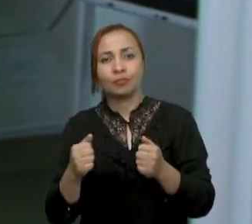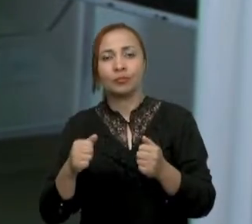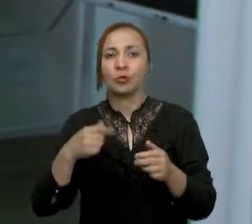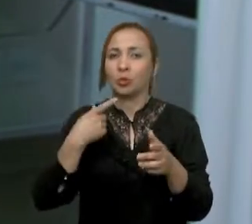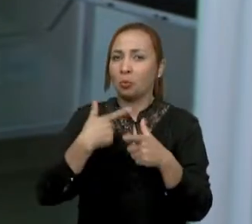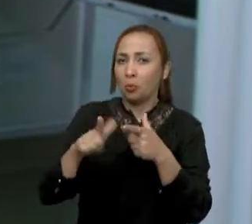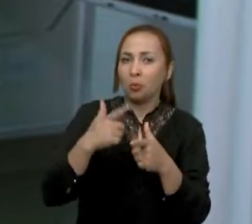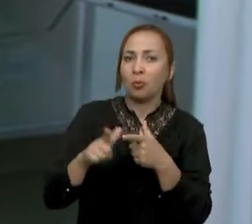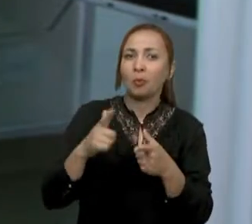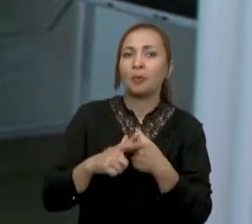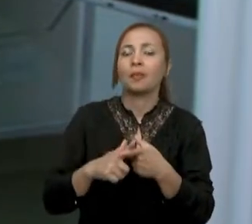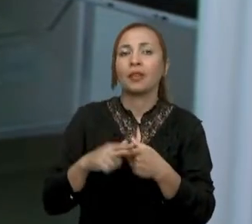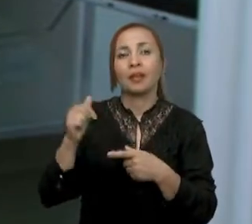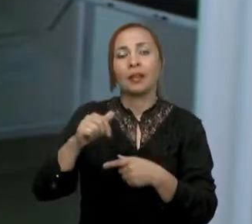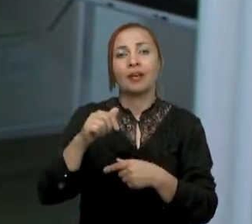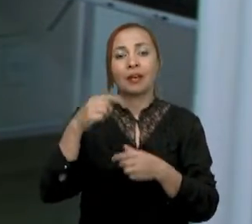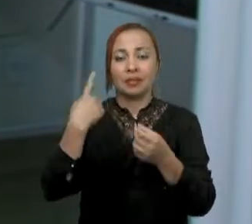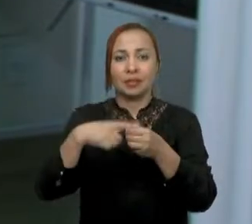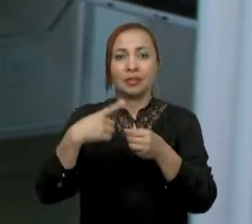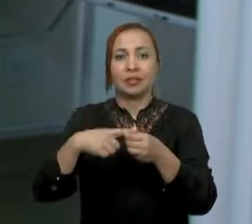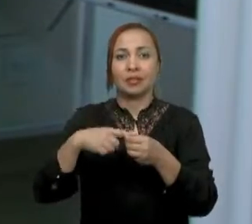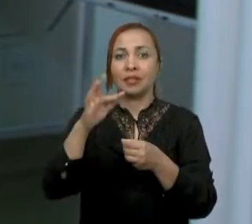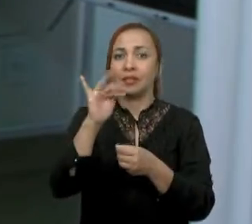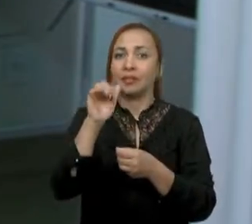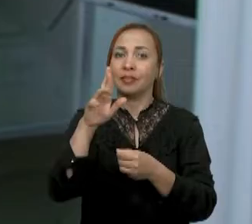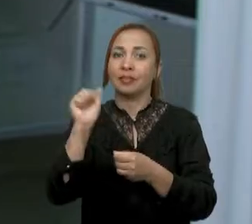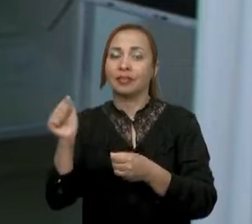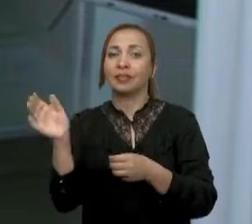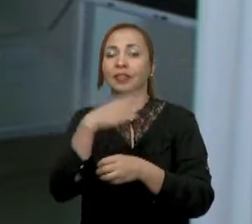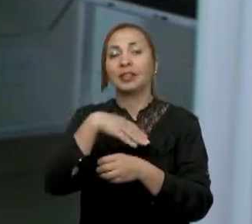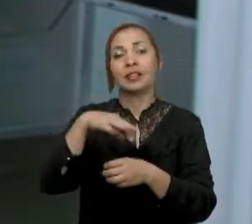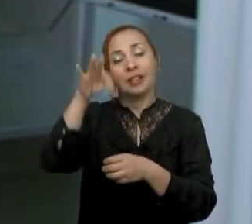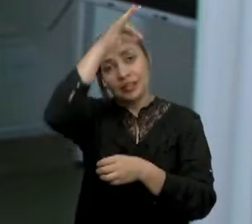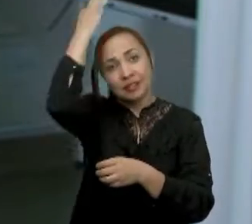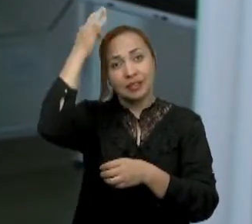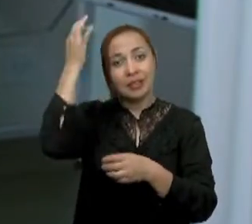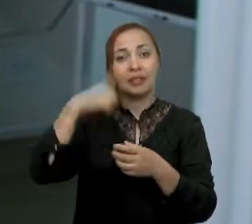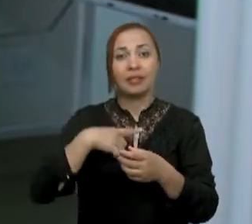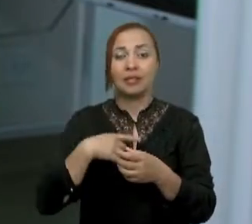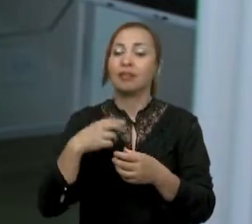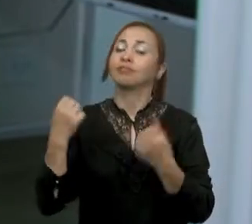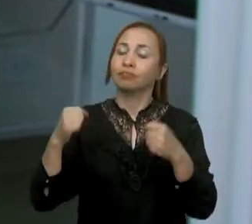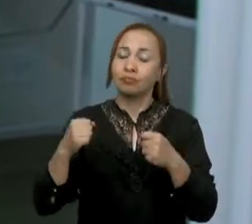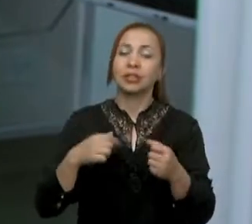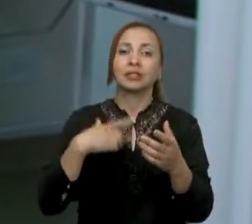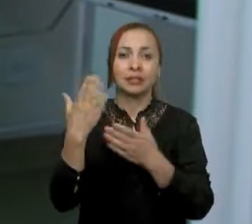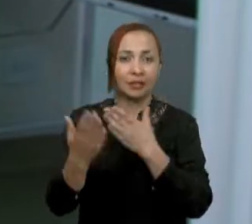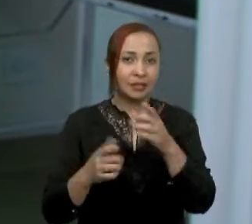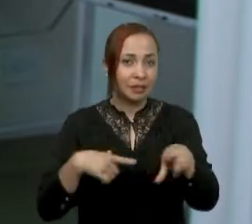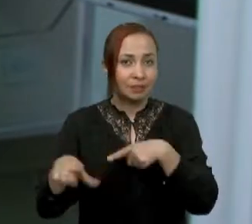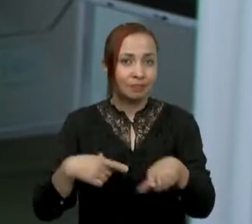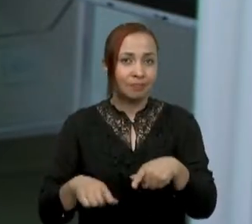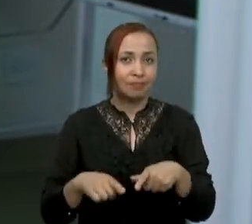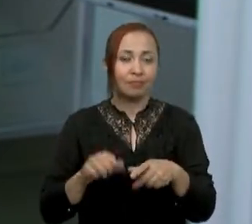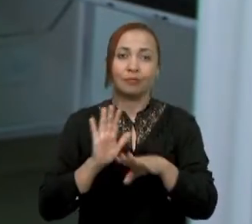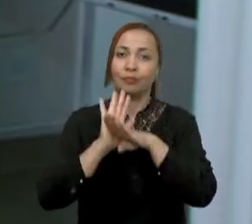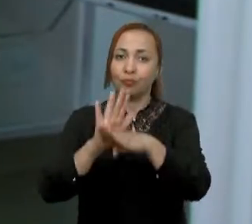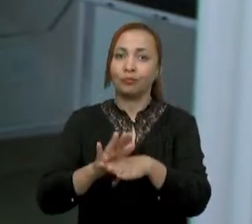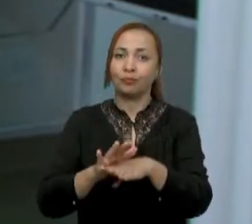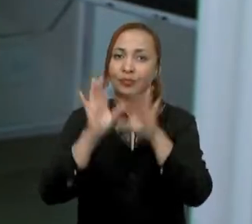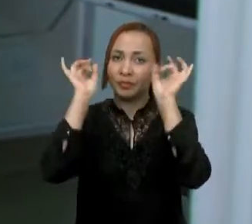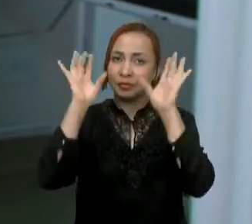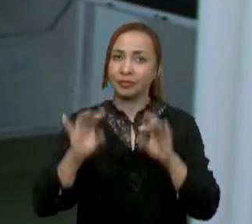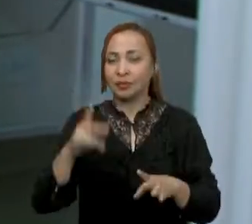vários tipos de afecções e agora Feira de Santana tem a oportunidade de trabalhar com um atendimento especializado